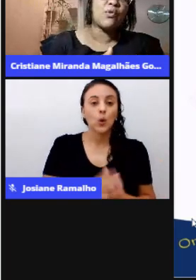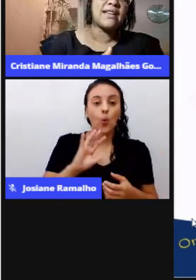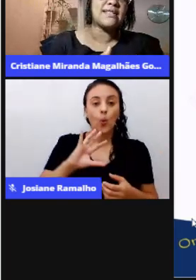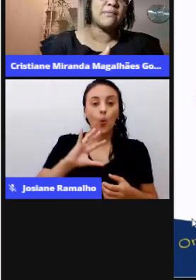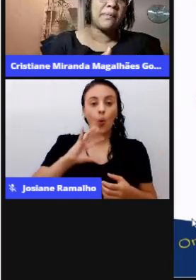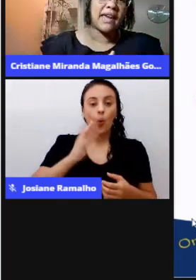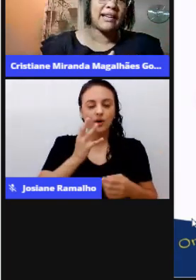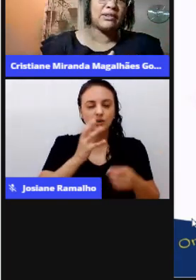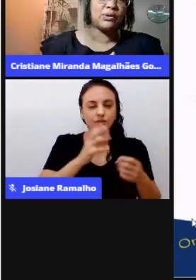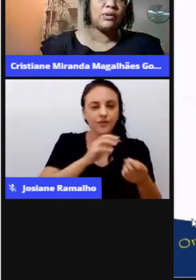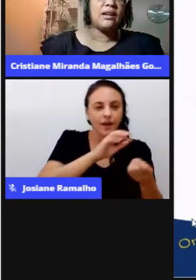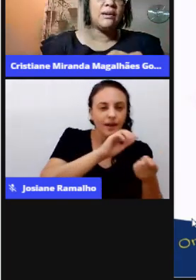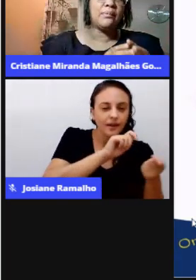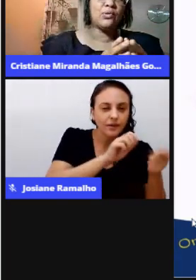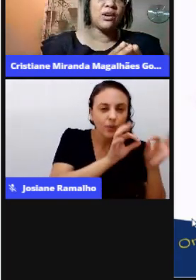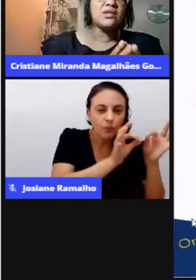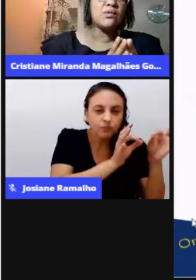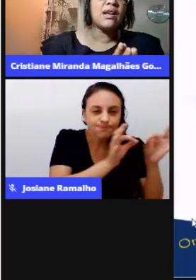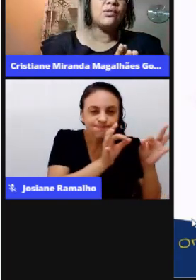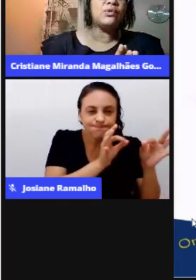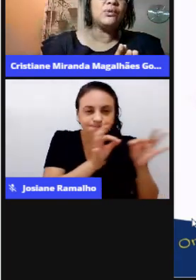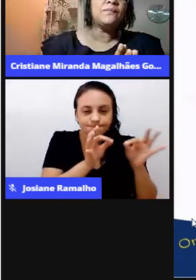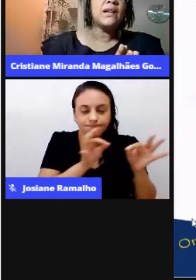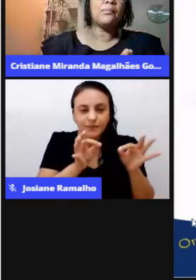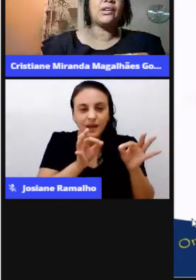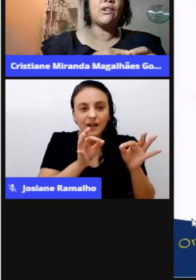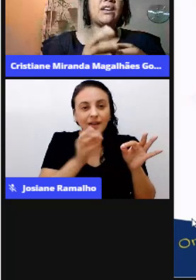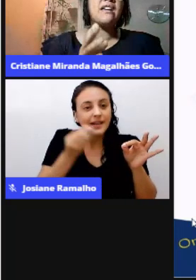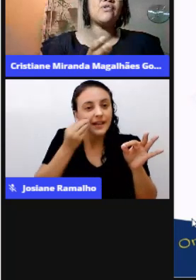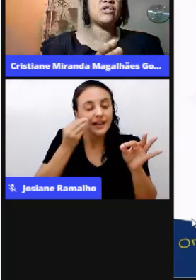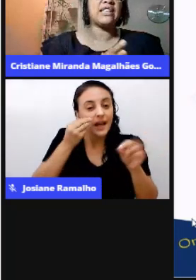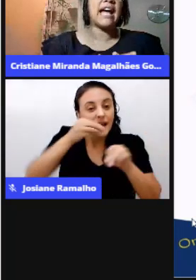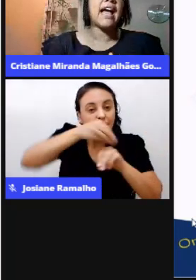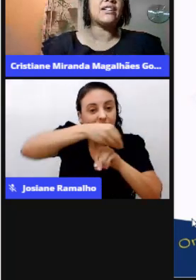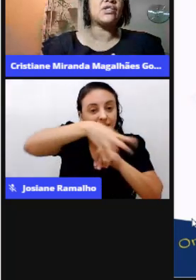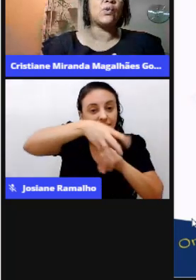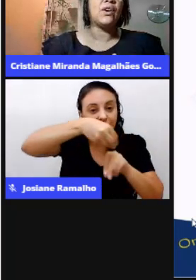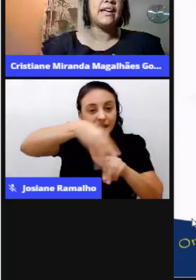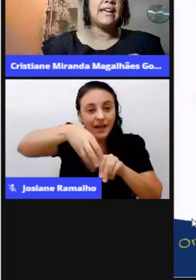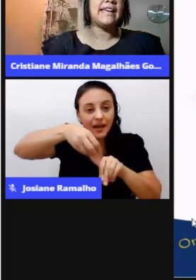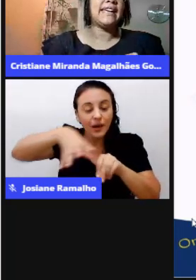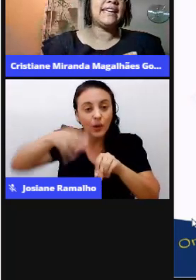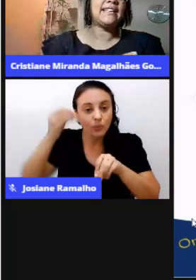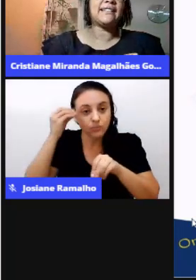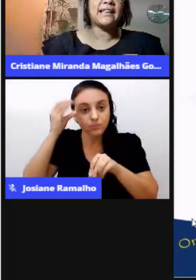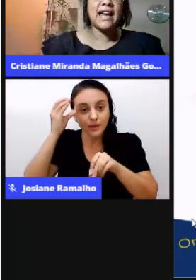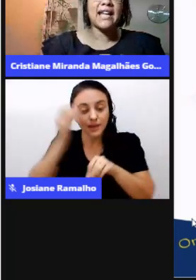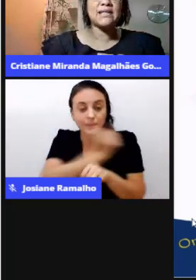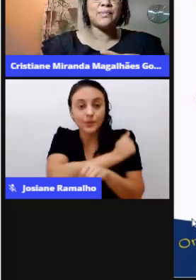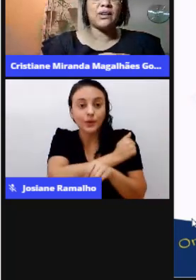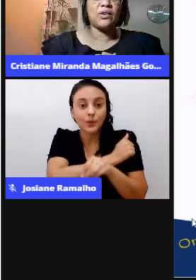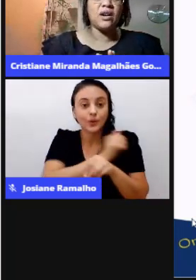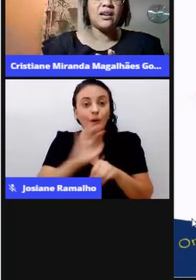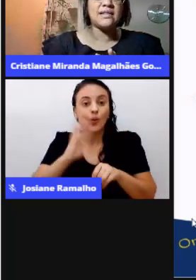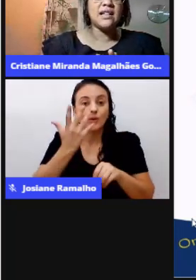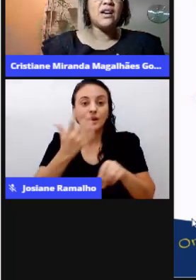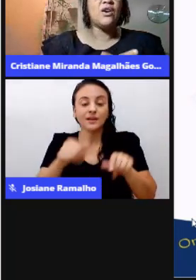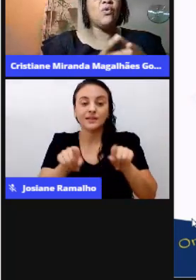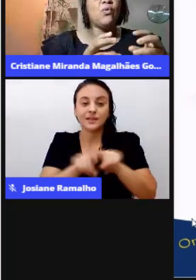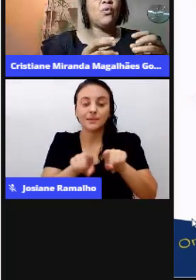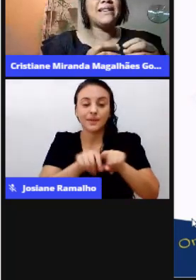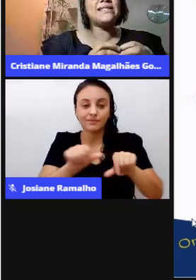retraduzir esse conhecimento para o nosso aluno. Porque o livro didático, ele traz para